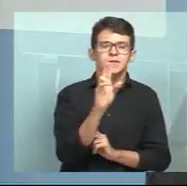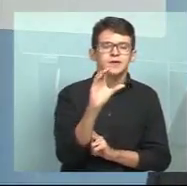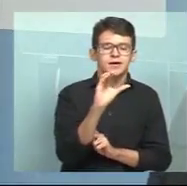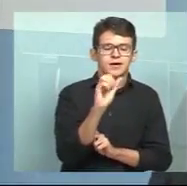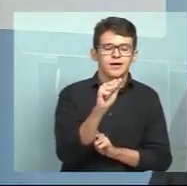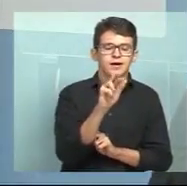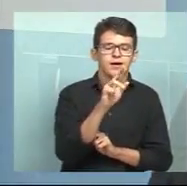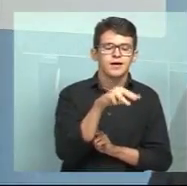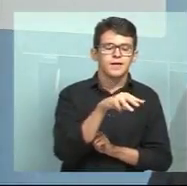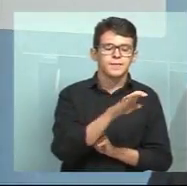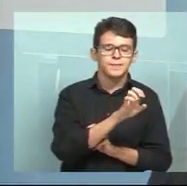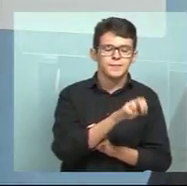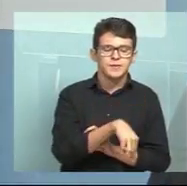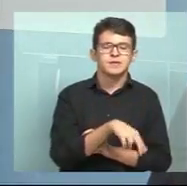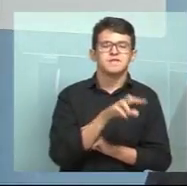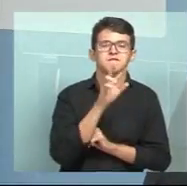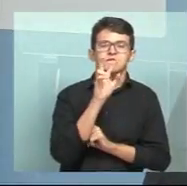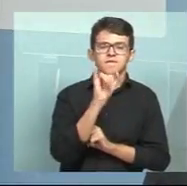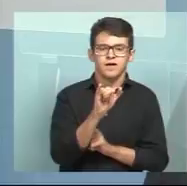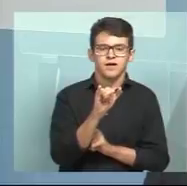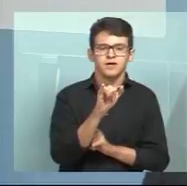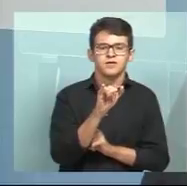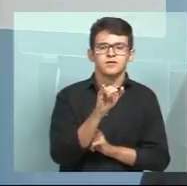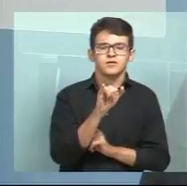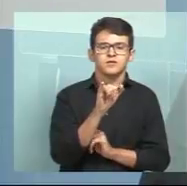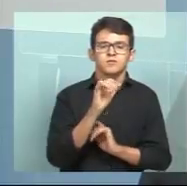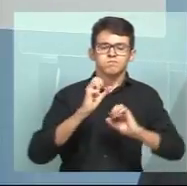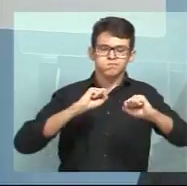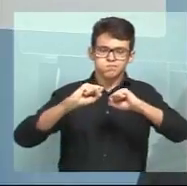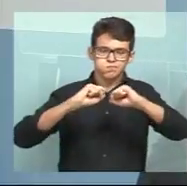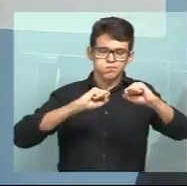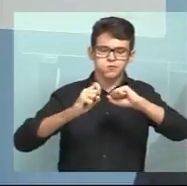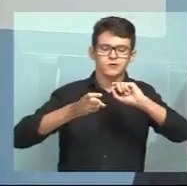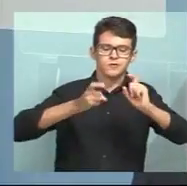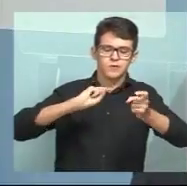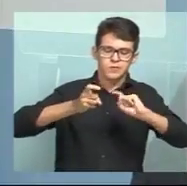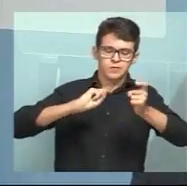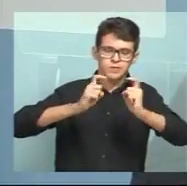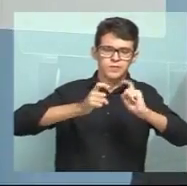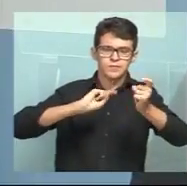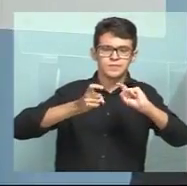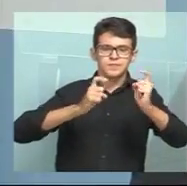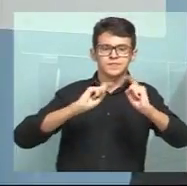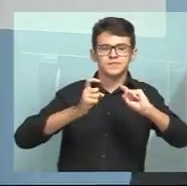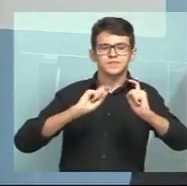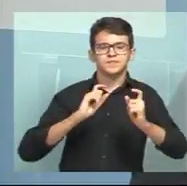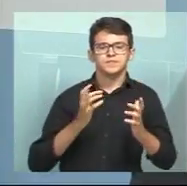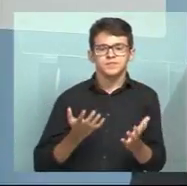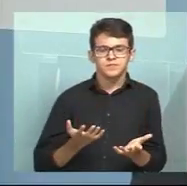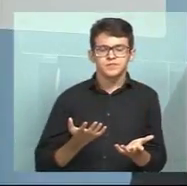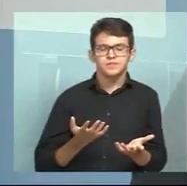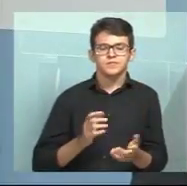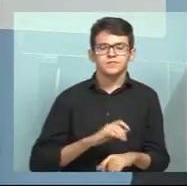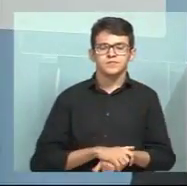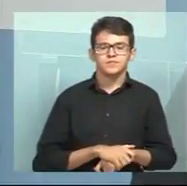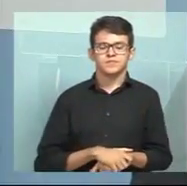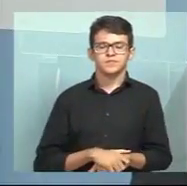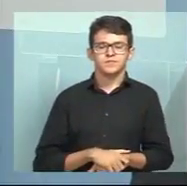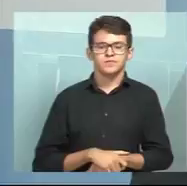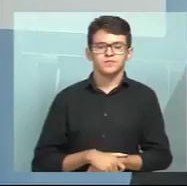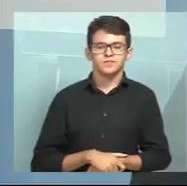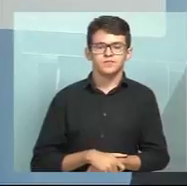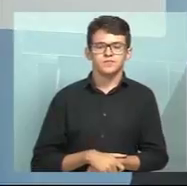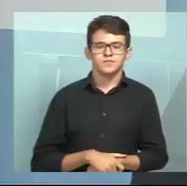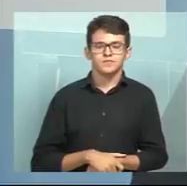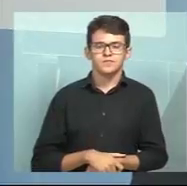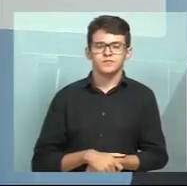vai ser discutida agora, já, antes de serem julgados os embargos declaratórios do Lula. A discussão da segunda instância,